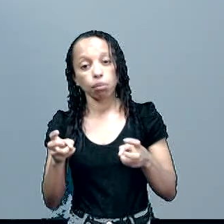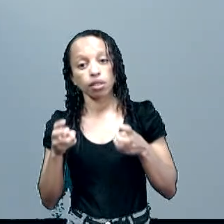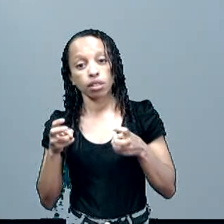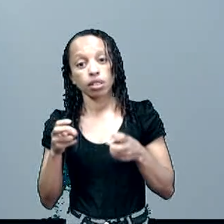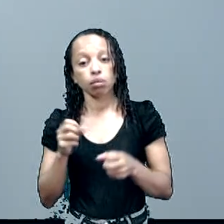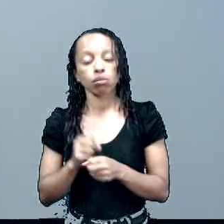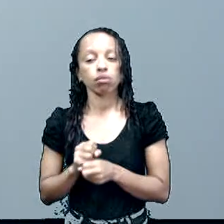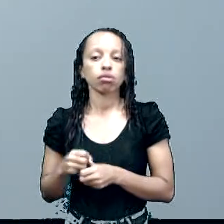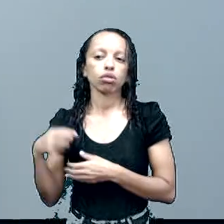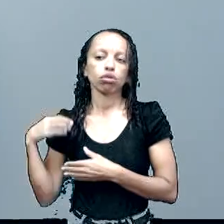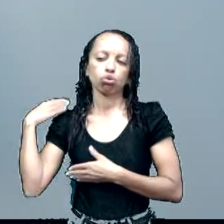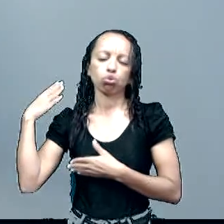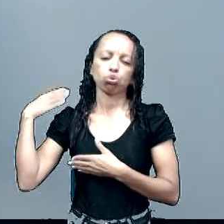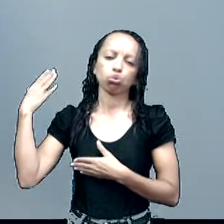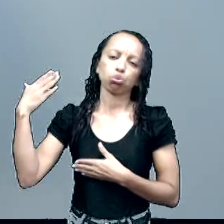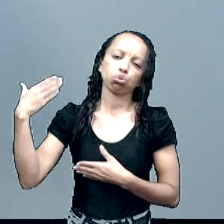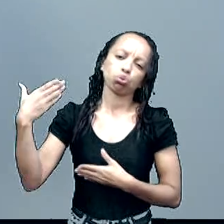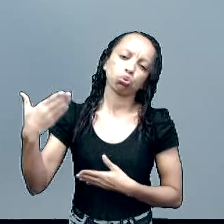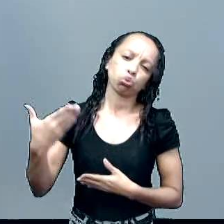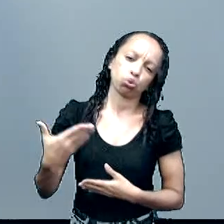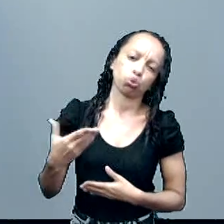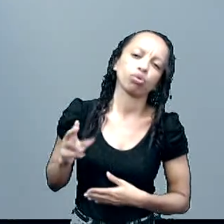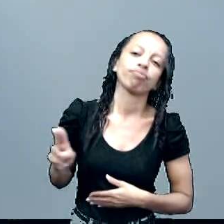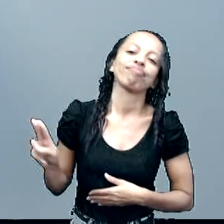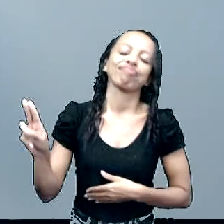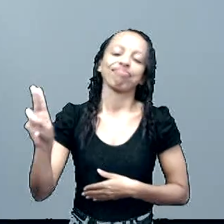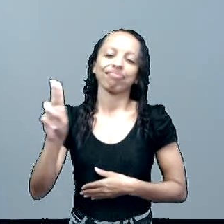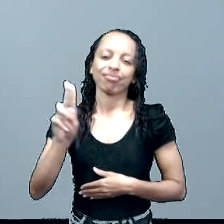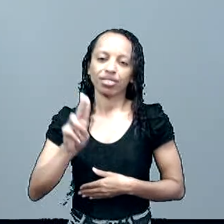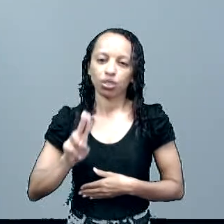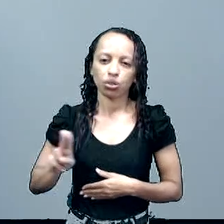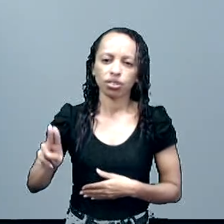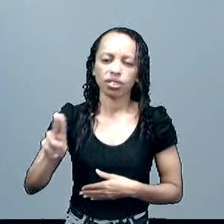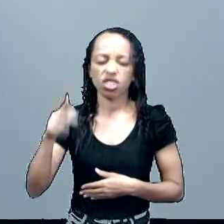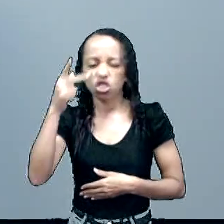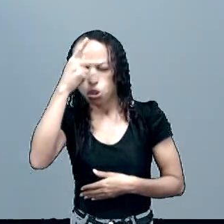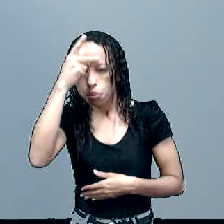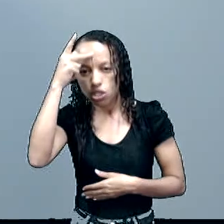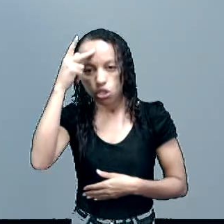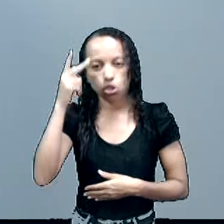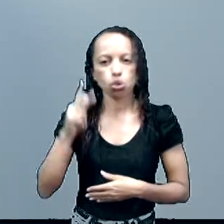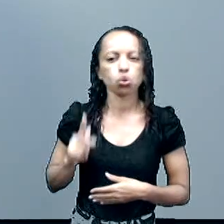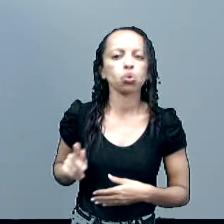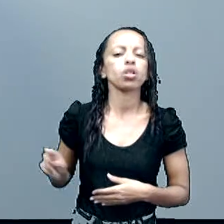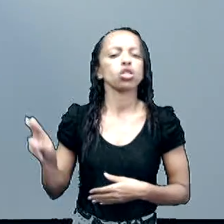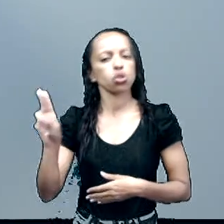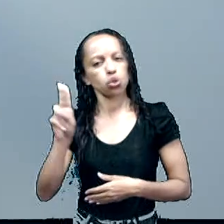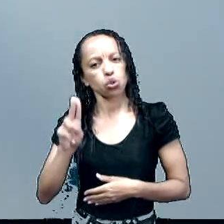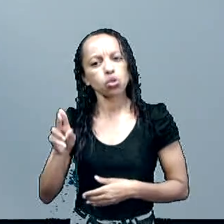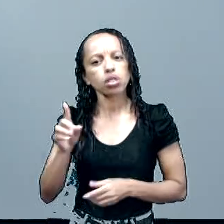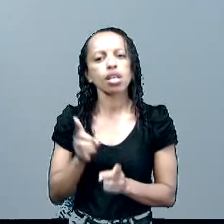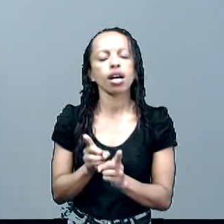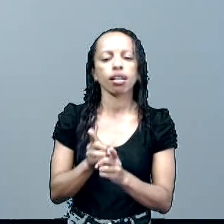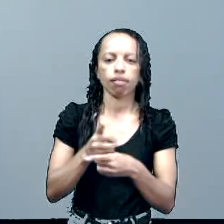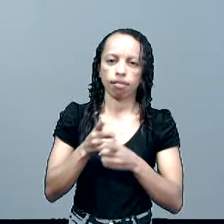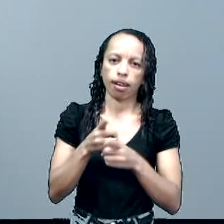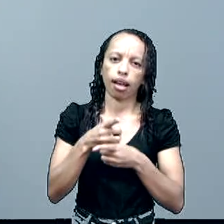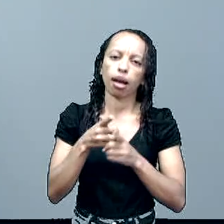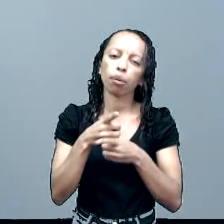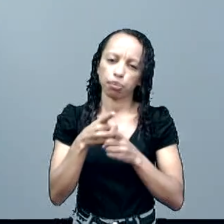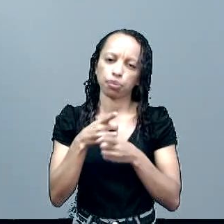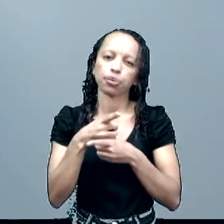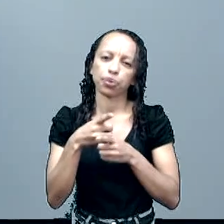a bússola foi usado claro que para algumas pessoas tradicionais ainda que gosta dos instrumentos do passado ainda é